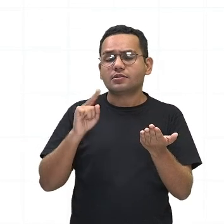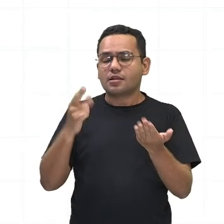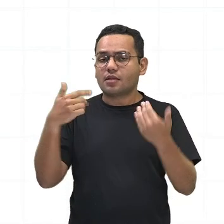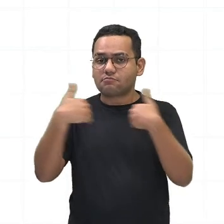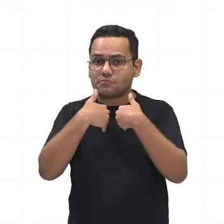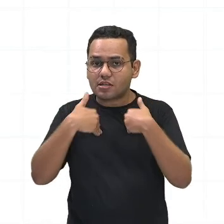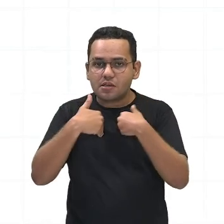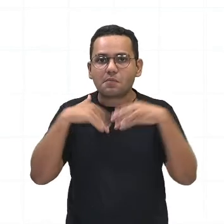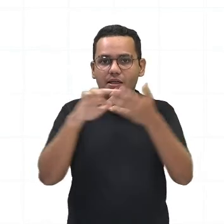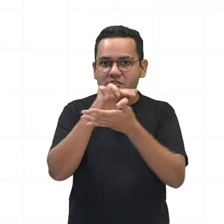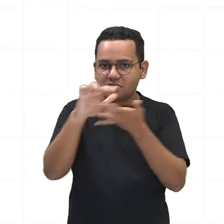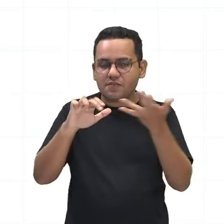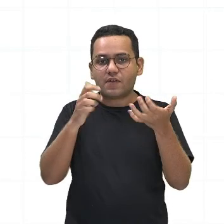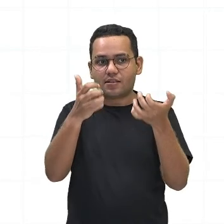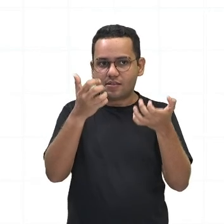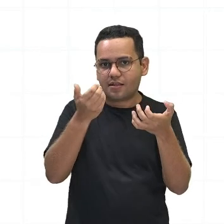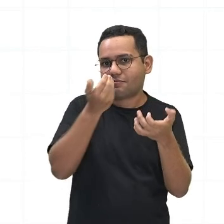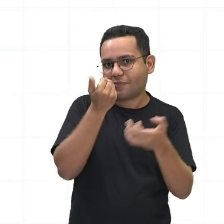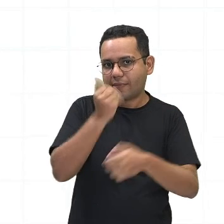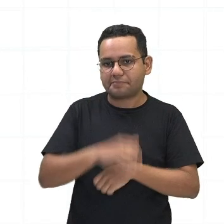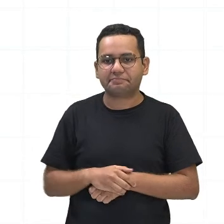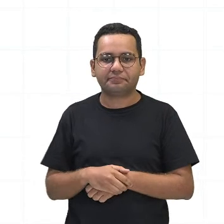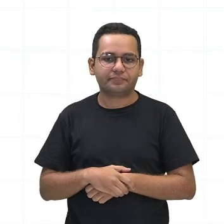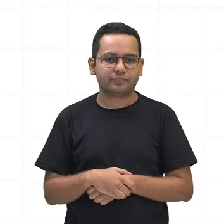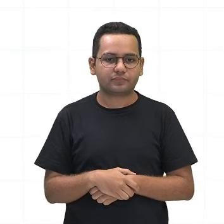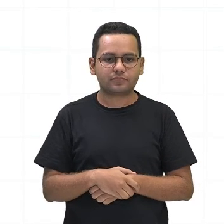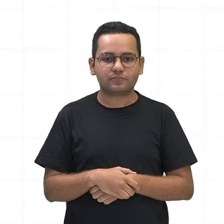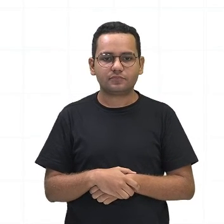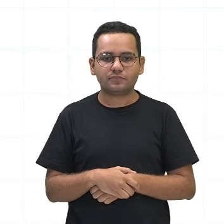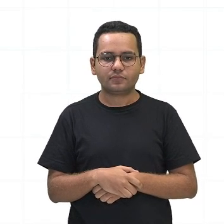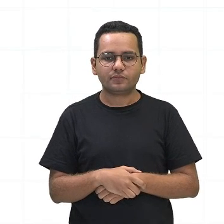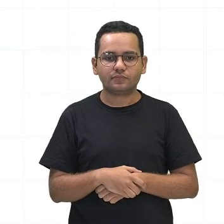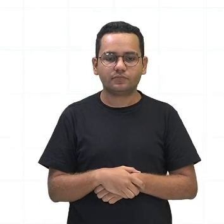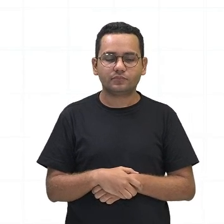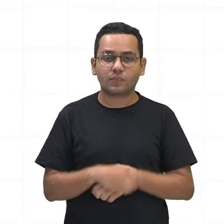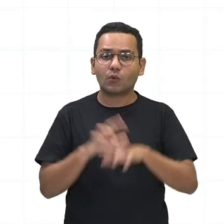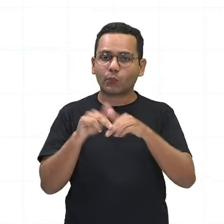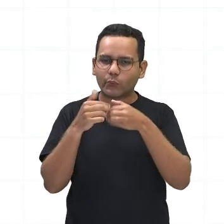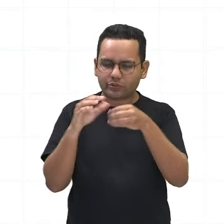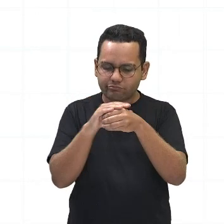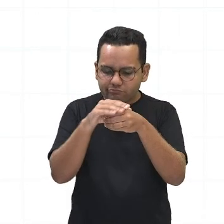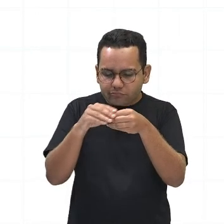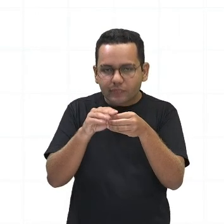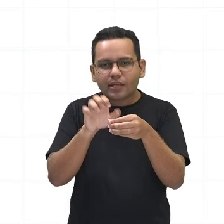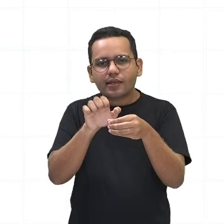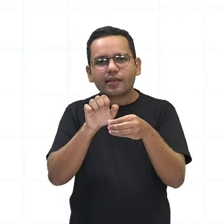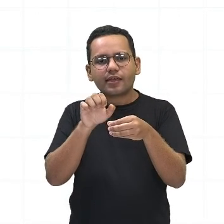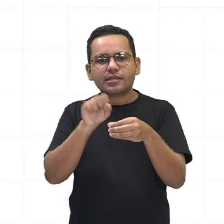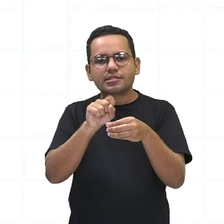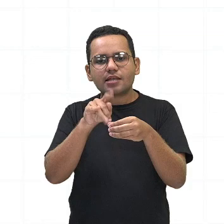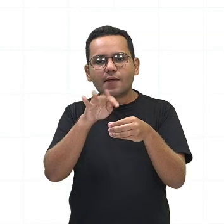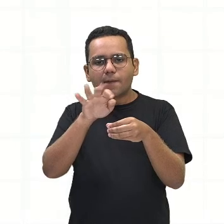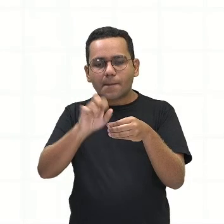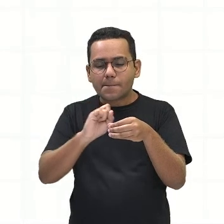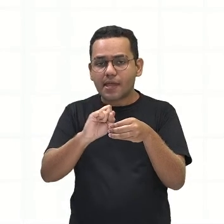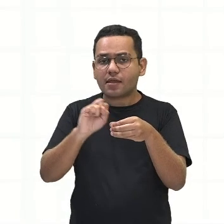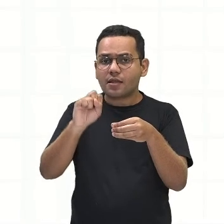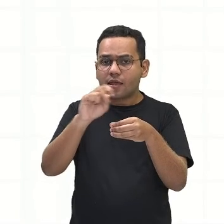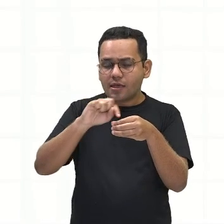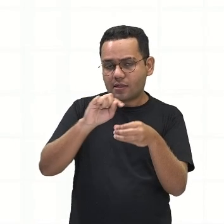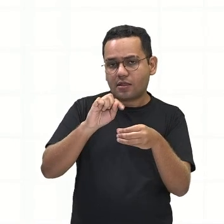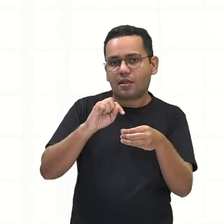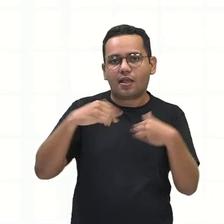como alimento. Então, essas sementes que são ali consumidas por esses animais,